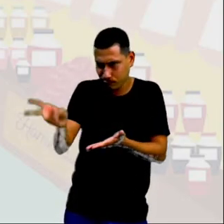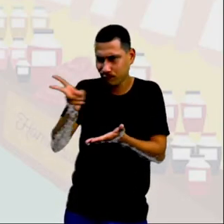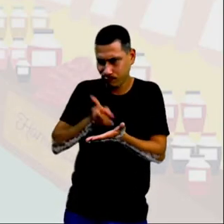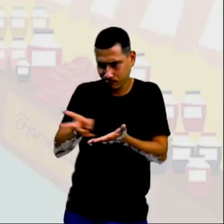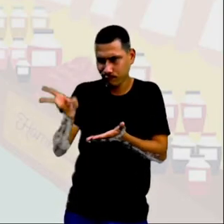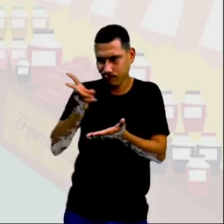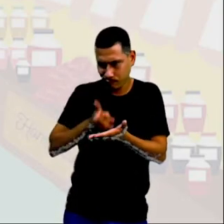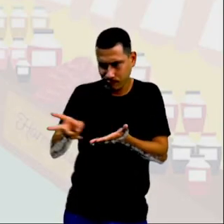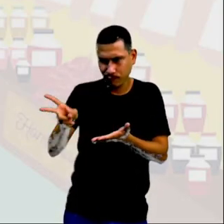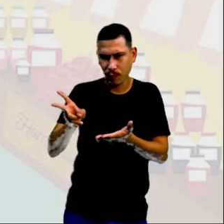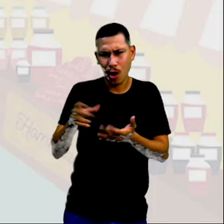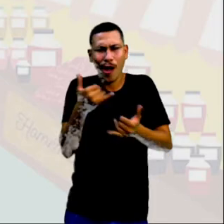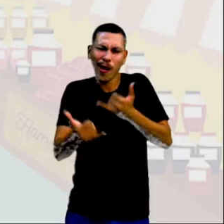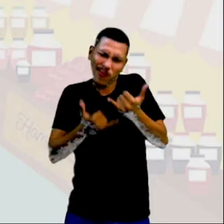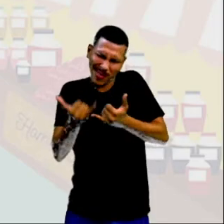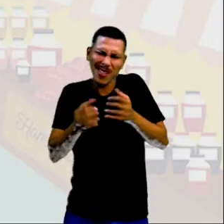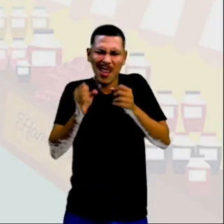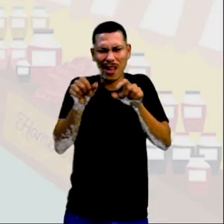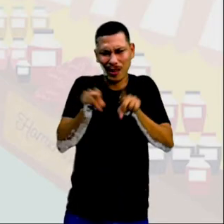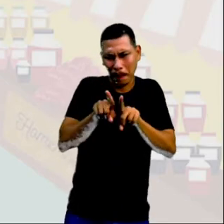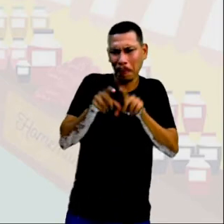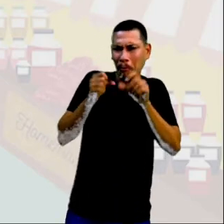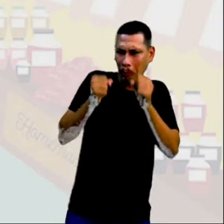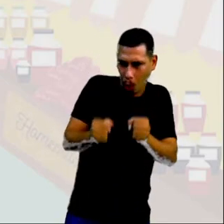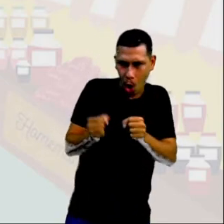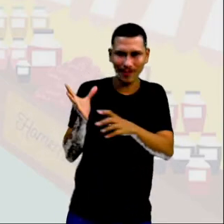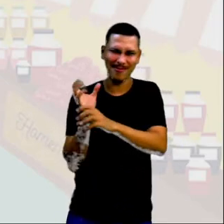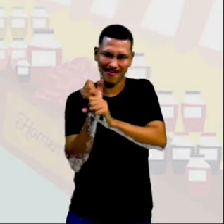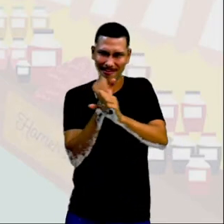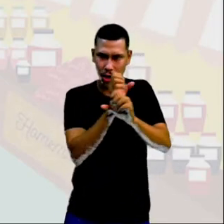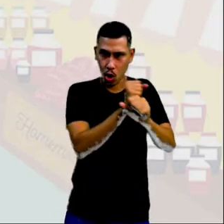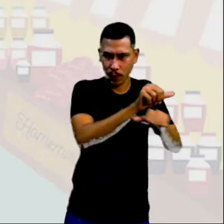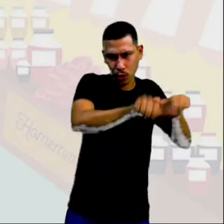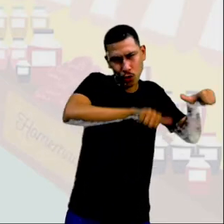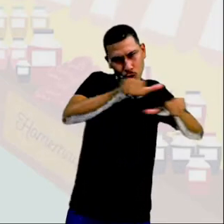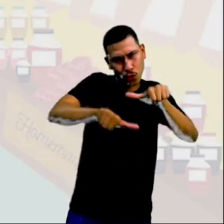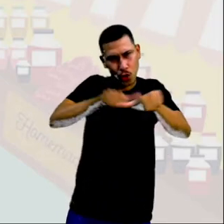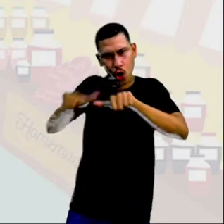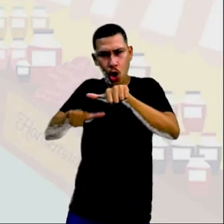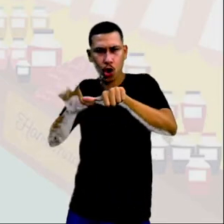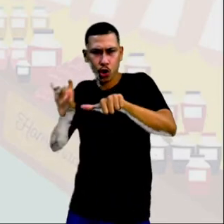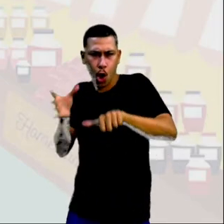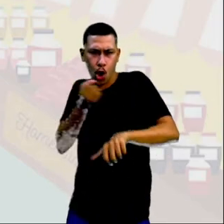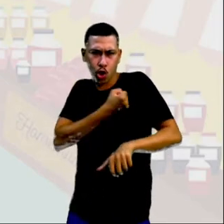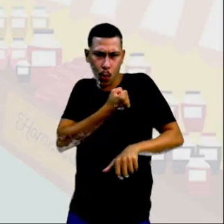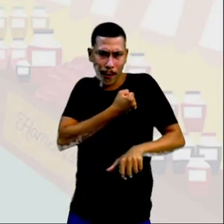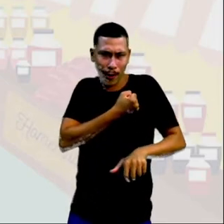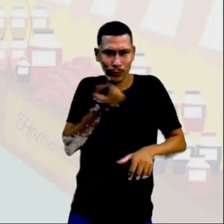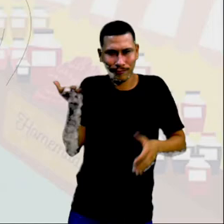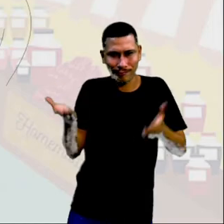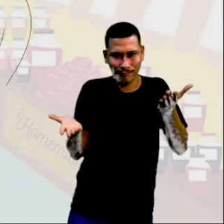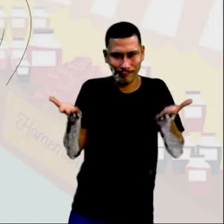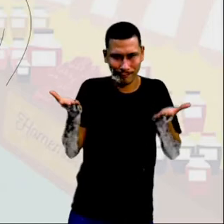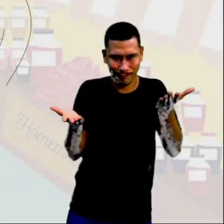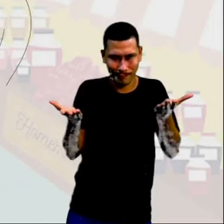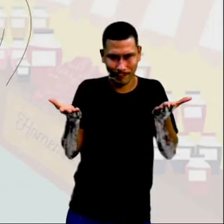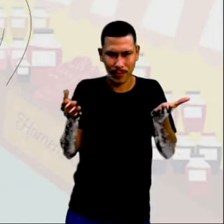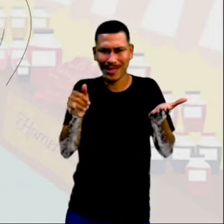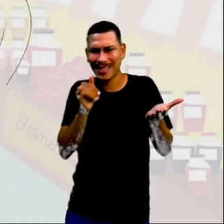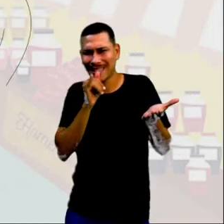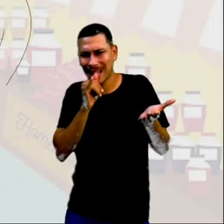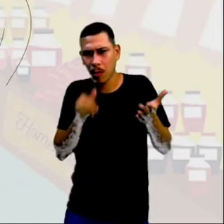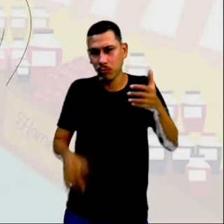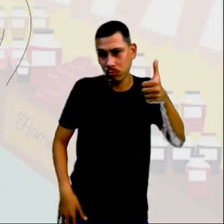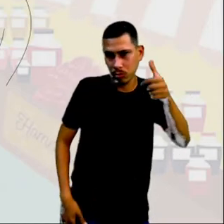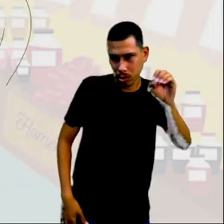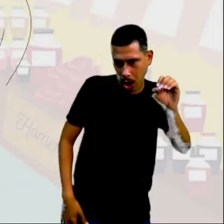E a gente pode até brincar com as operações. A gente pode trocar somente os valores de um lado. Imagina aqui, esse 10